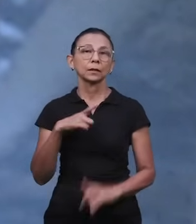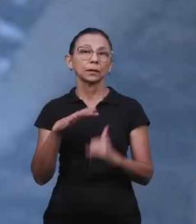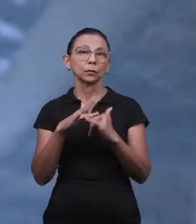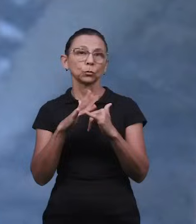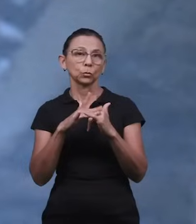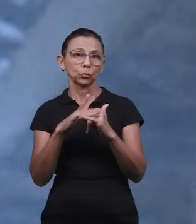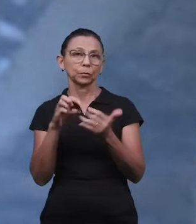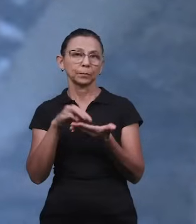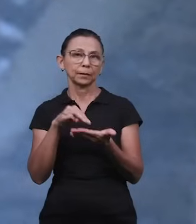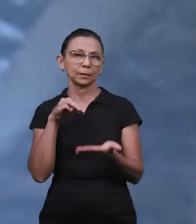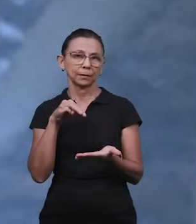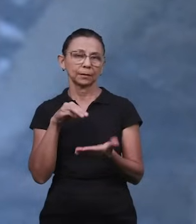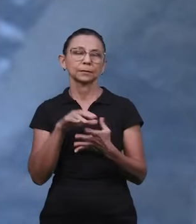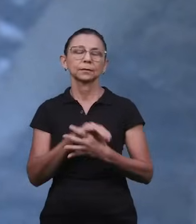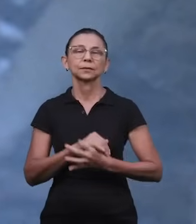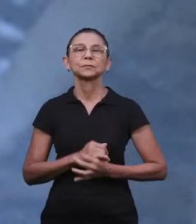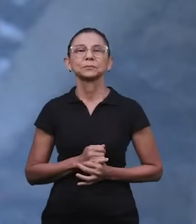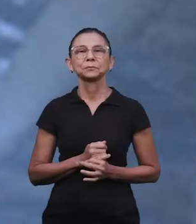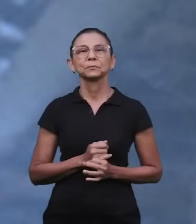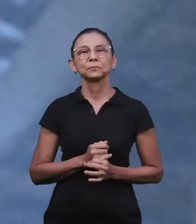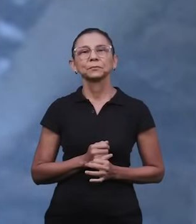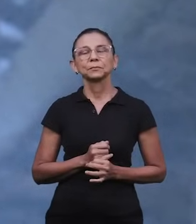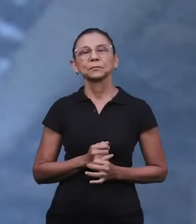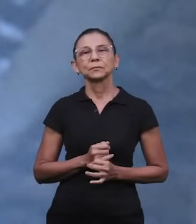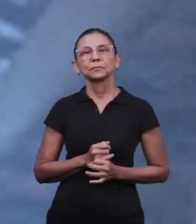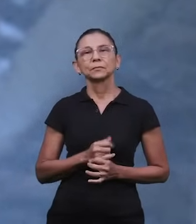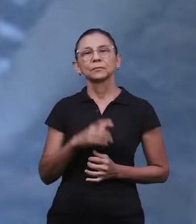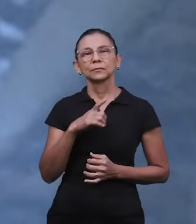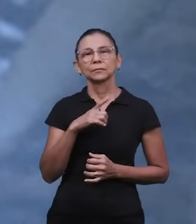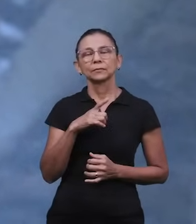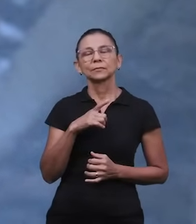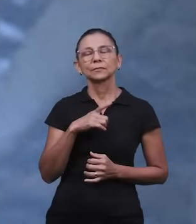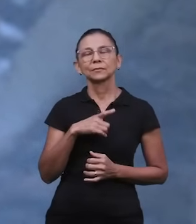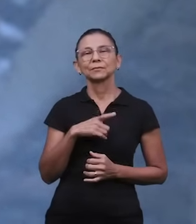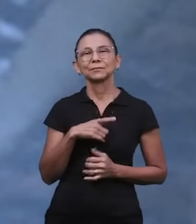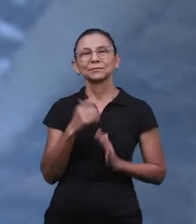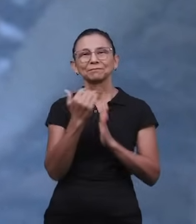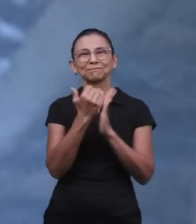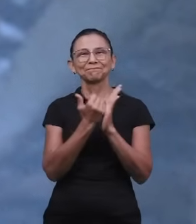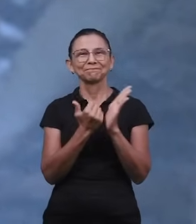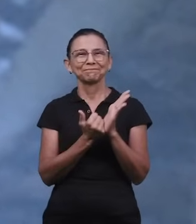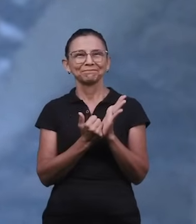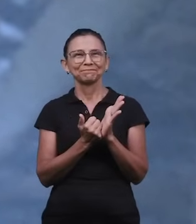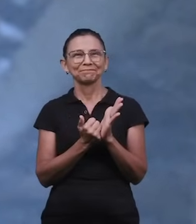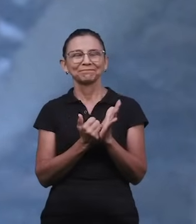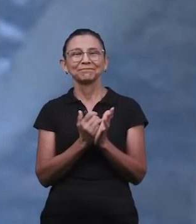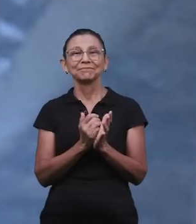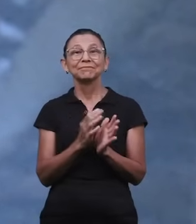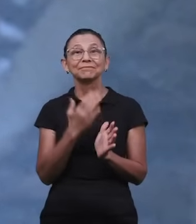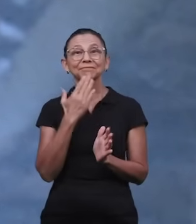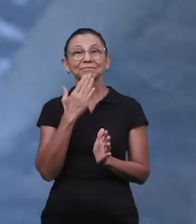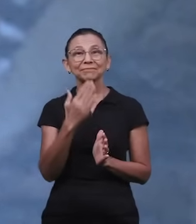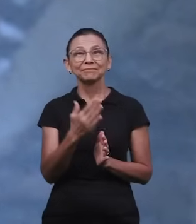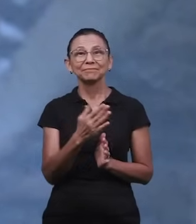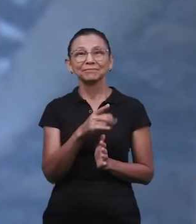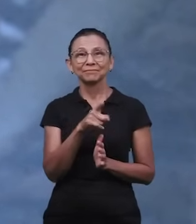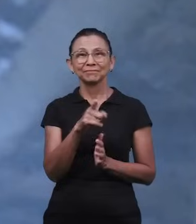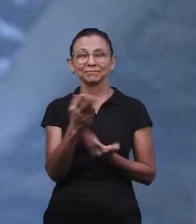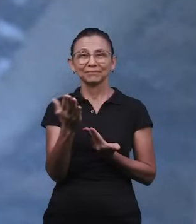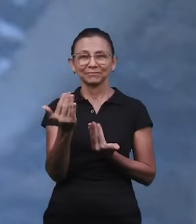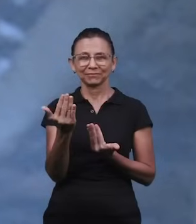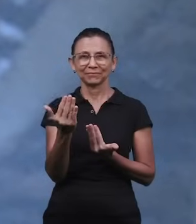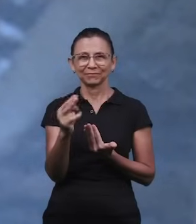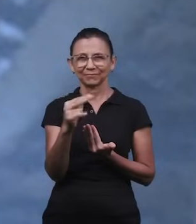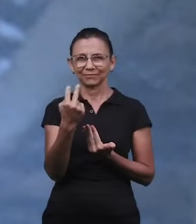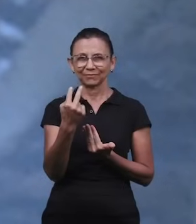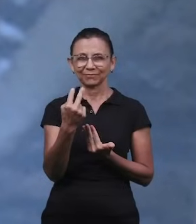Do YouTube através do canal da Igreja Cristã Maranata, onde a gente transmite também esse programa. E eu quero pedir uma coisa para você, jovem, que